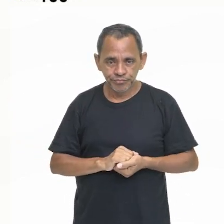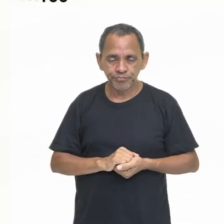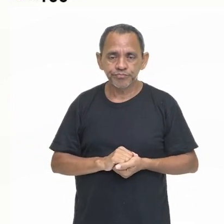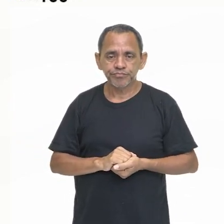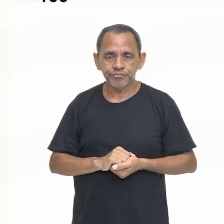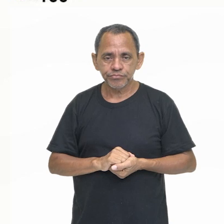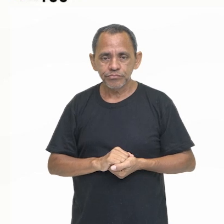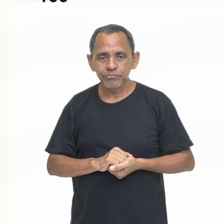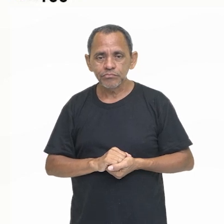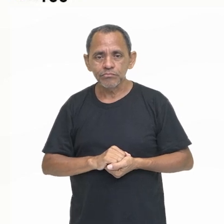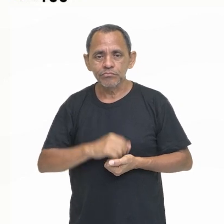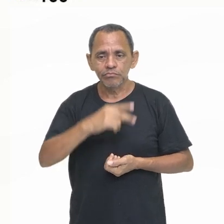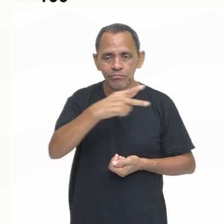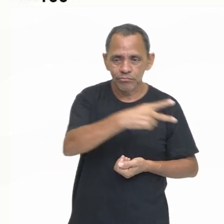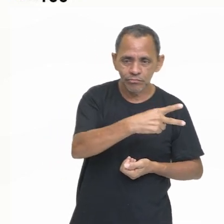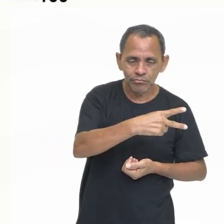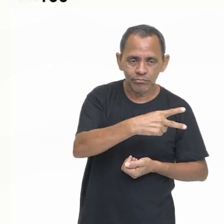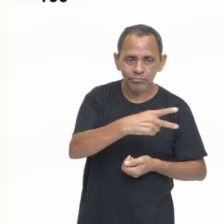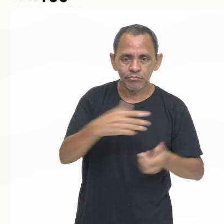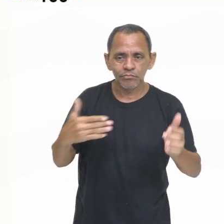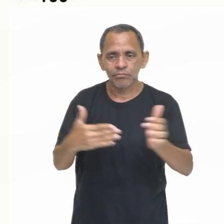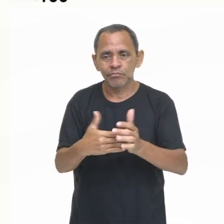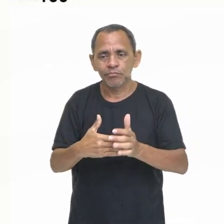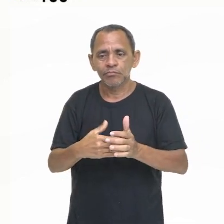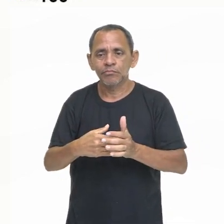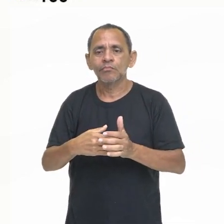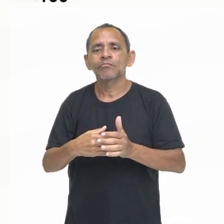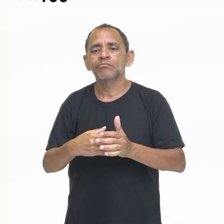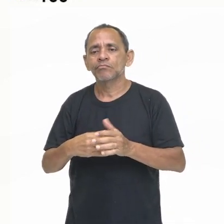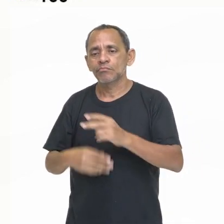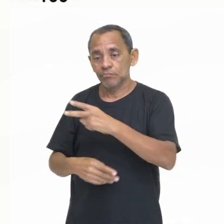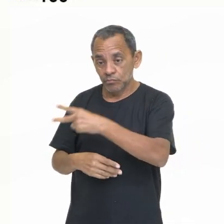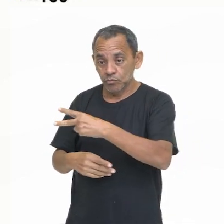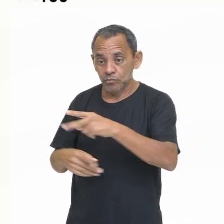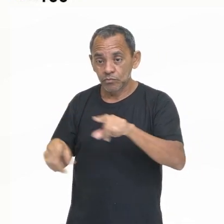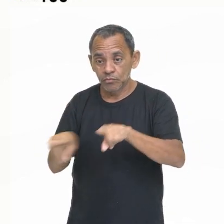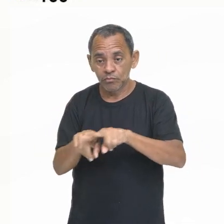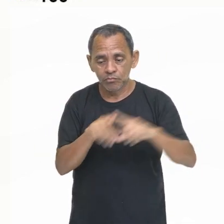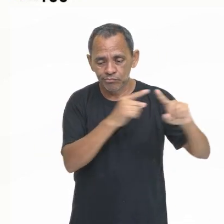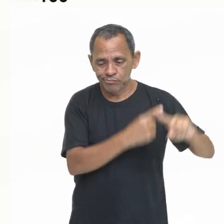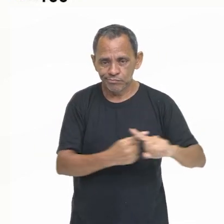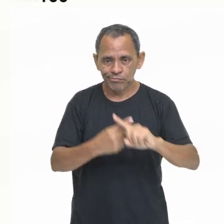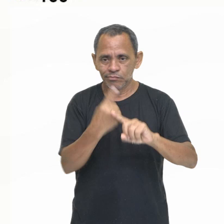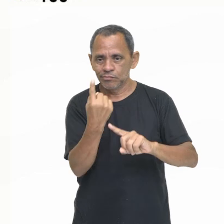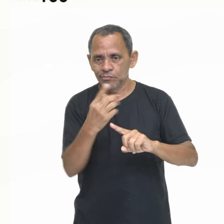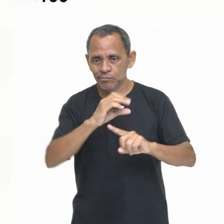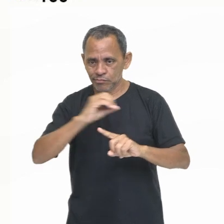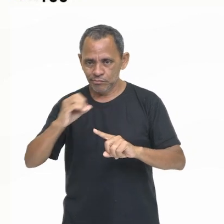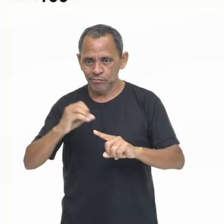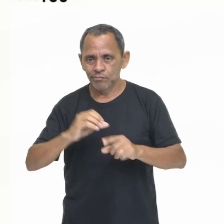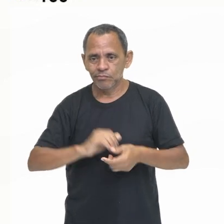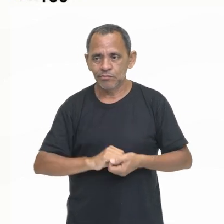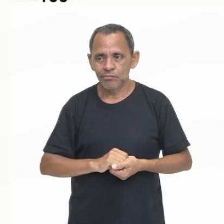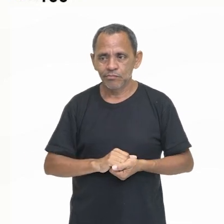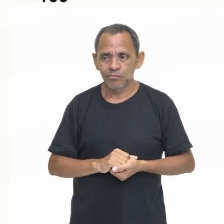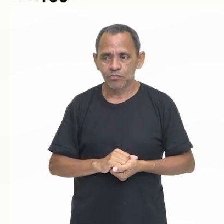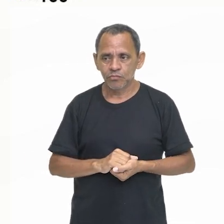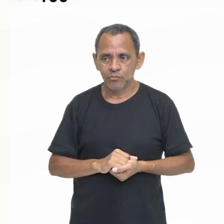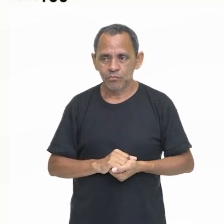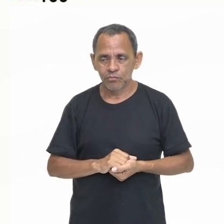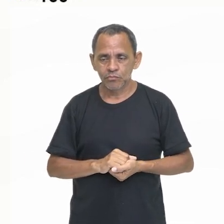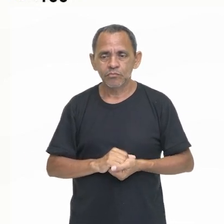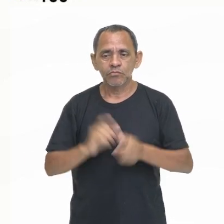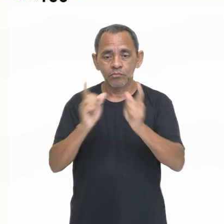que outra, então a gente multiplica por 100, né? E se a gente tiver no sentido inverso, se